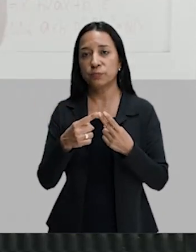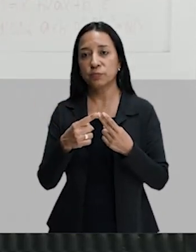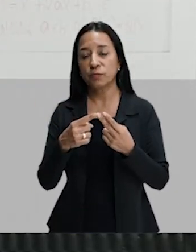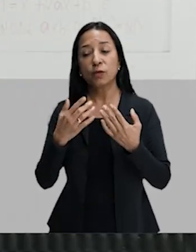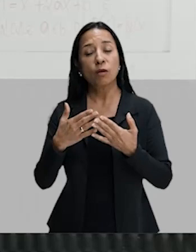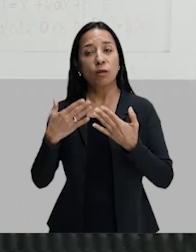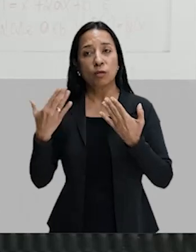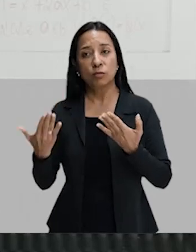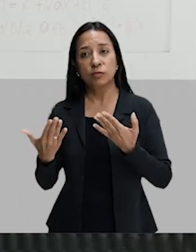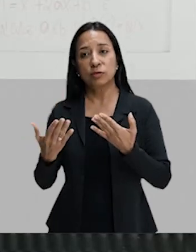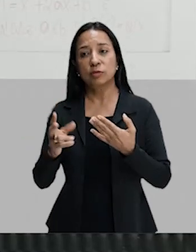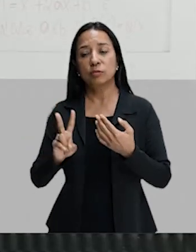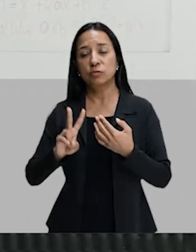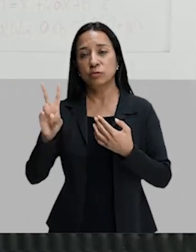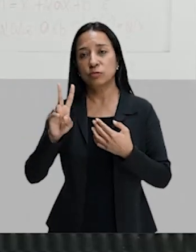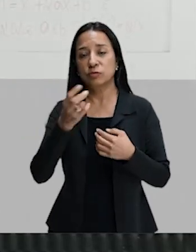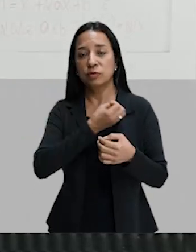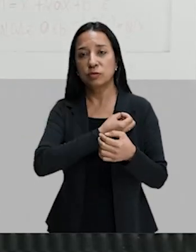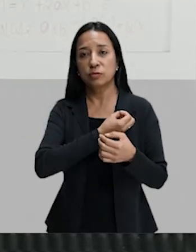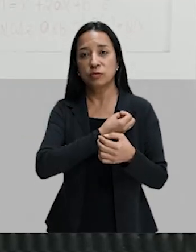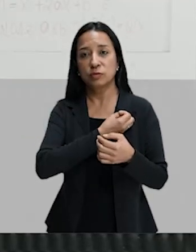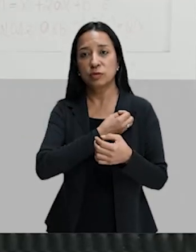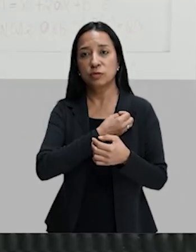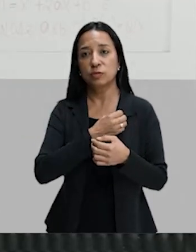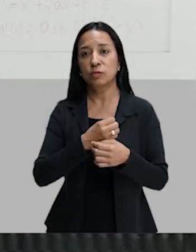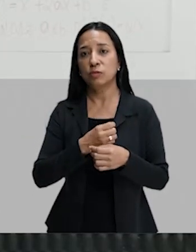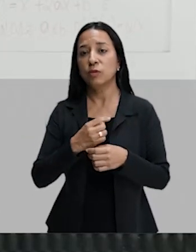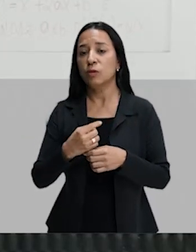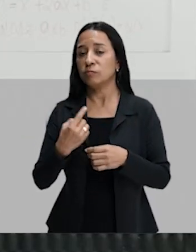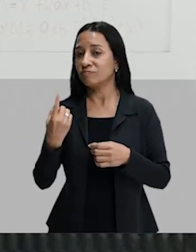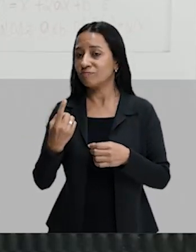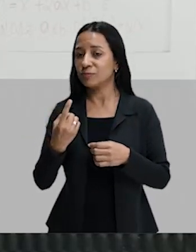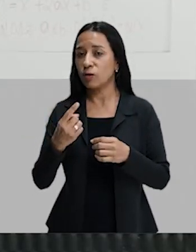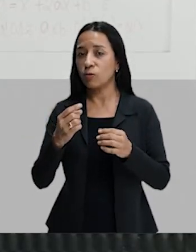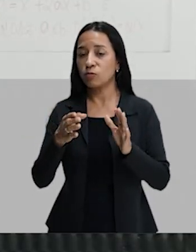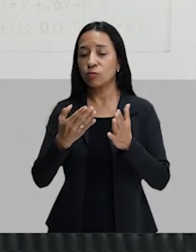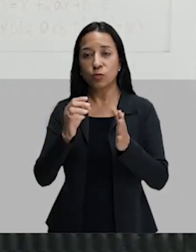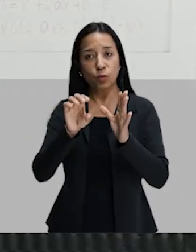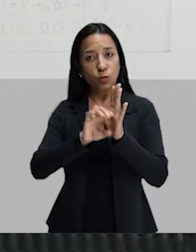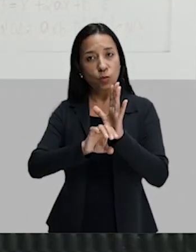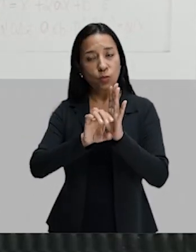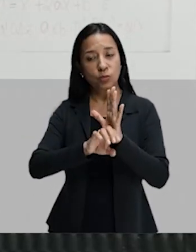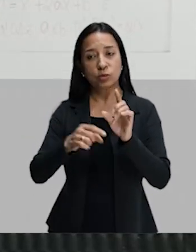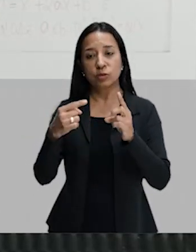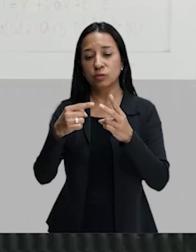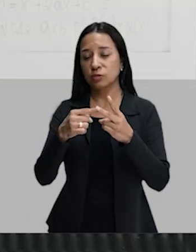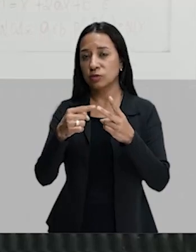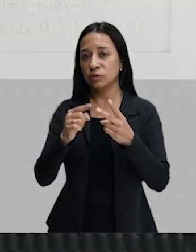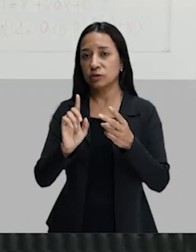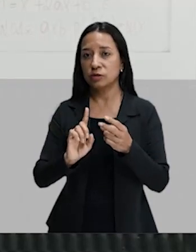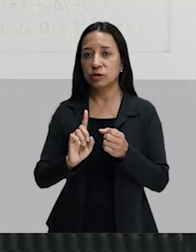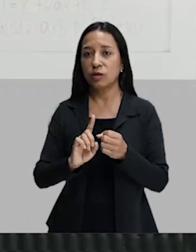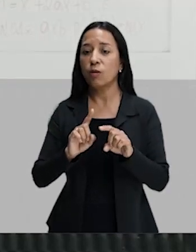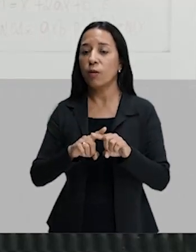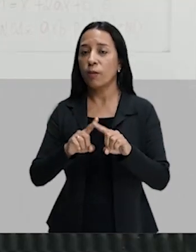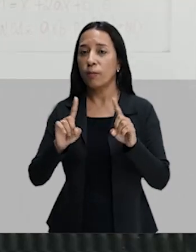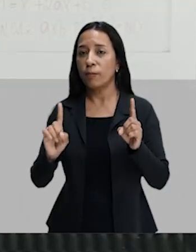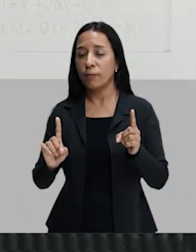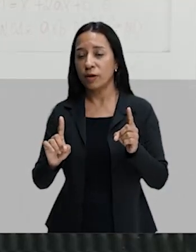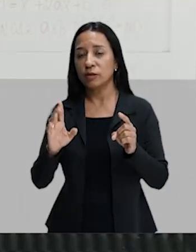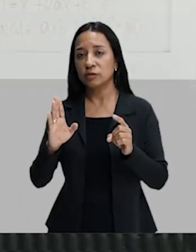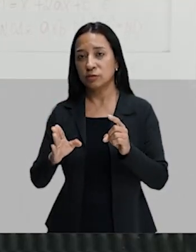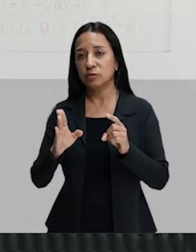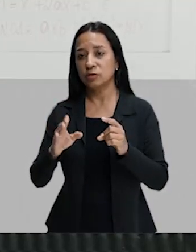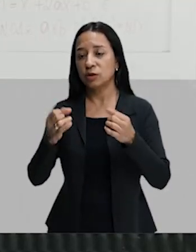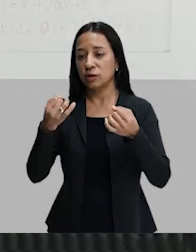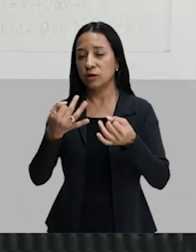de raiz. A gente não definiu o que é uma raiz, mas a gente falou lá quando falamos de valor numérico, que o